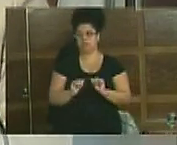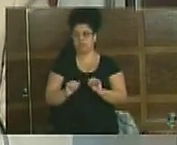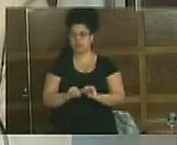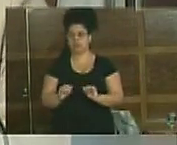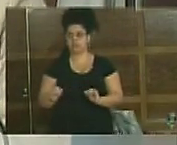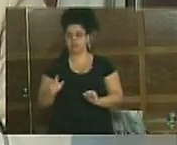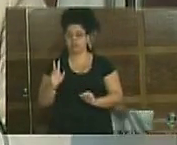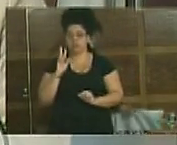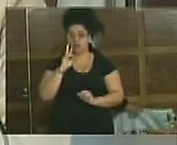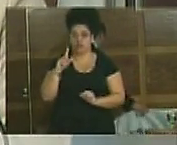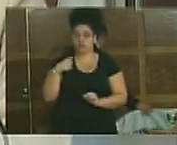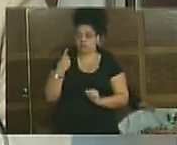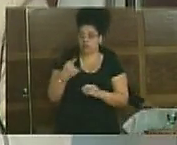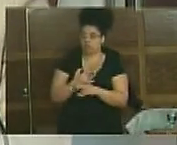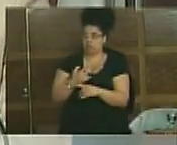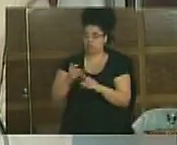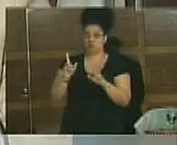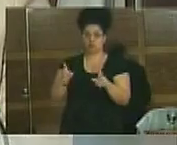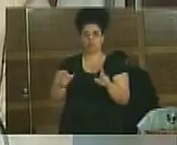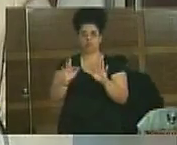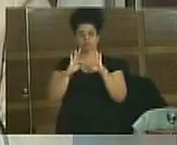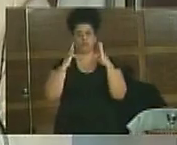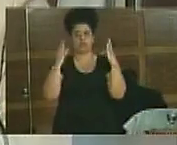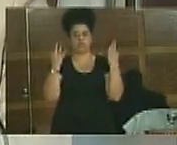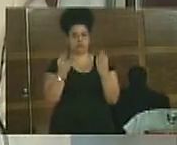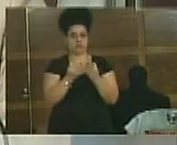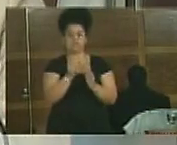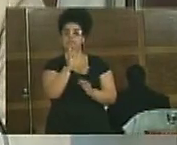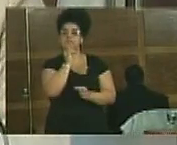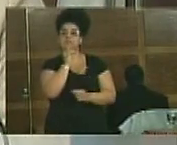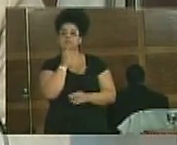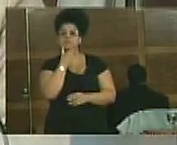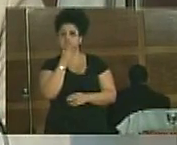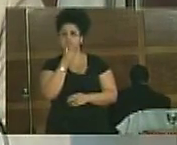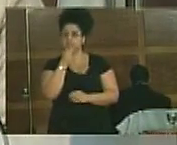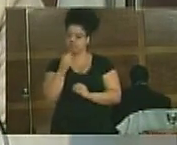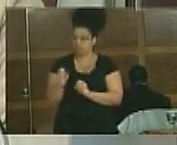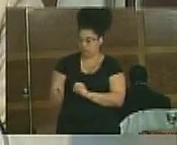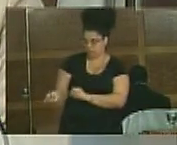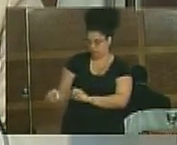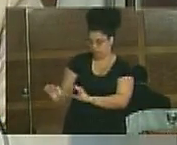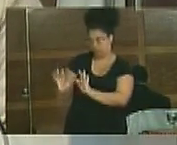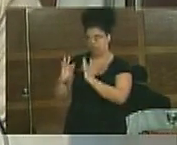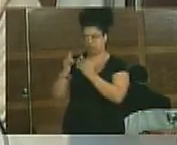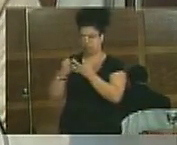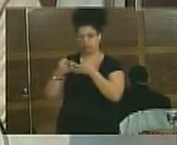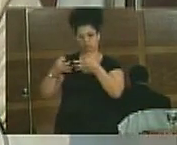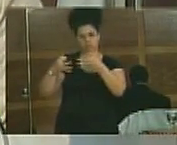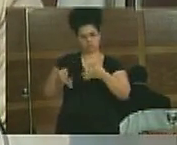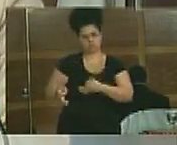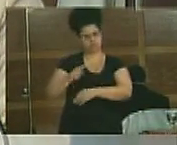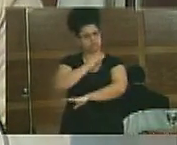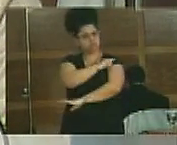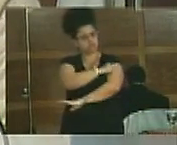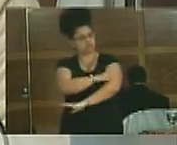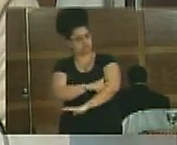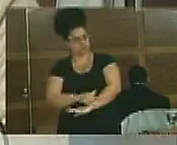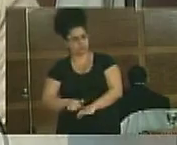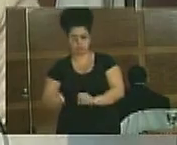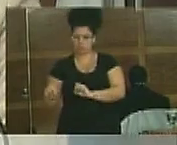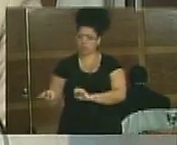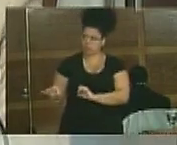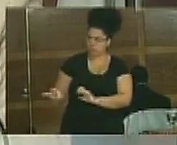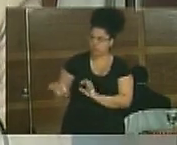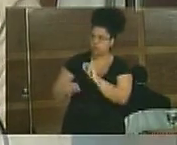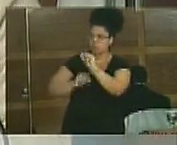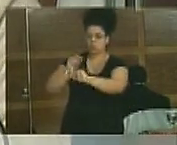A nossa cidade é como se fosse uma família. Vê aquele rapaz, aquele menino que foi educado numa família direitinha, bem educado, sabendo o que que são